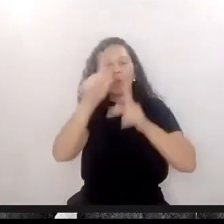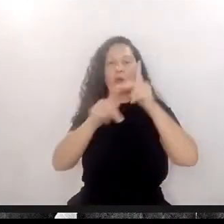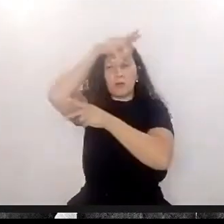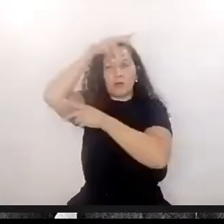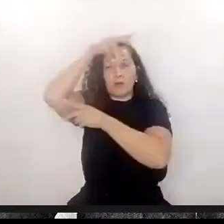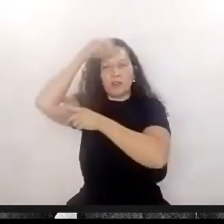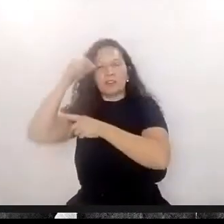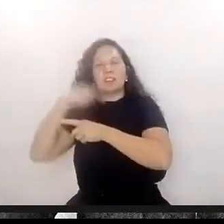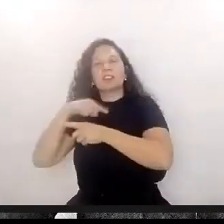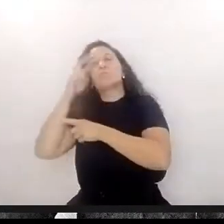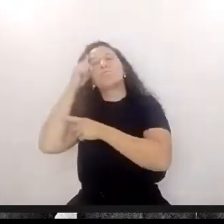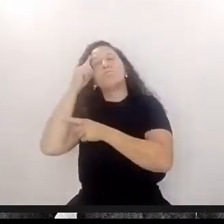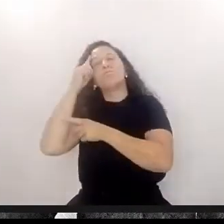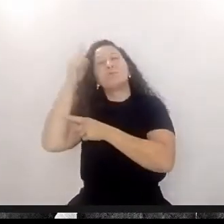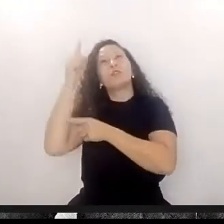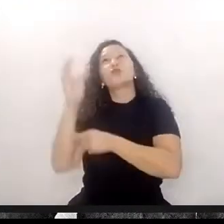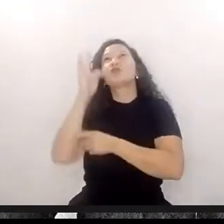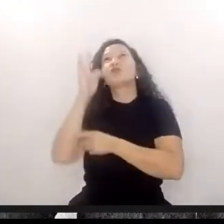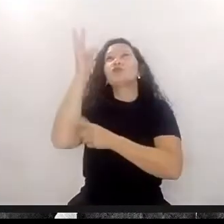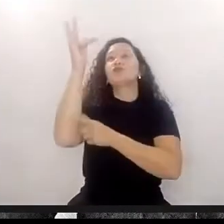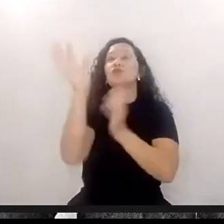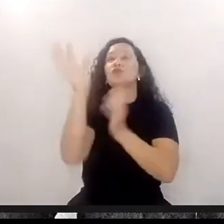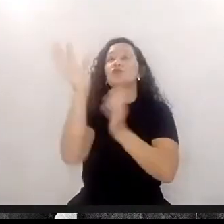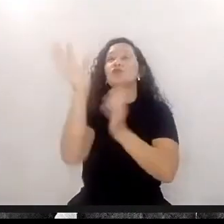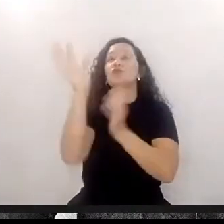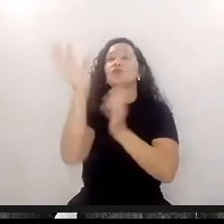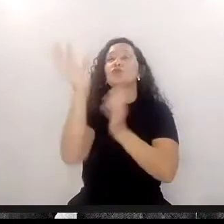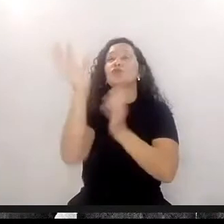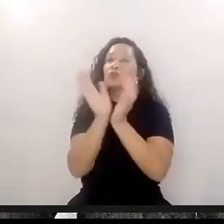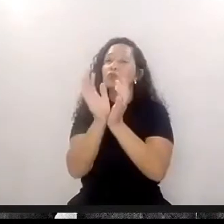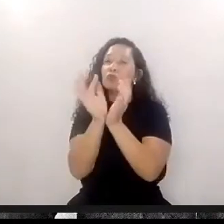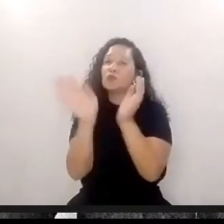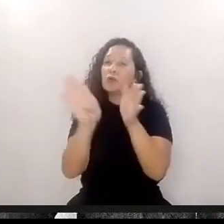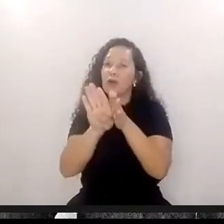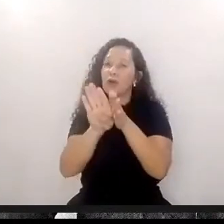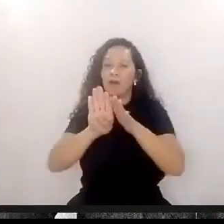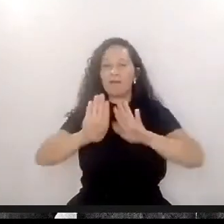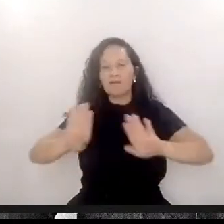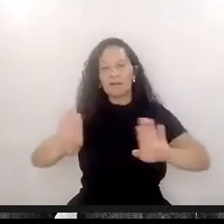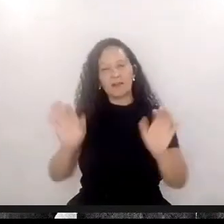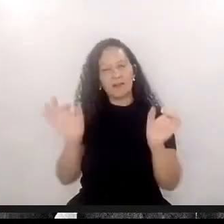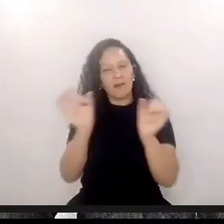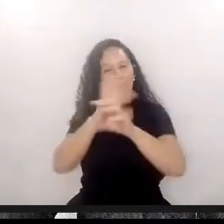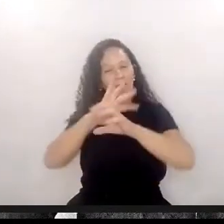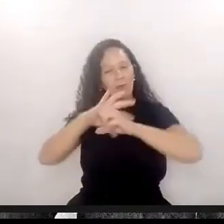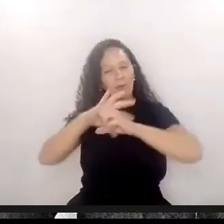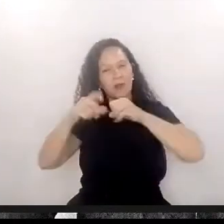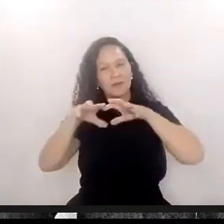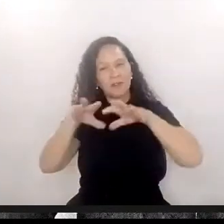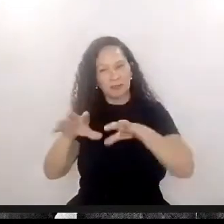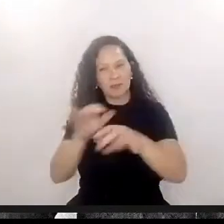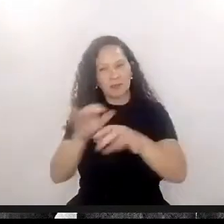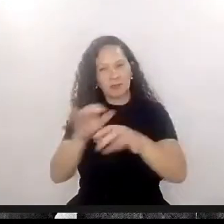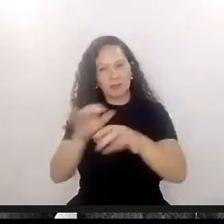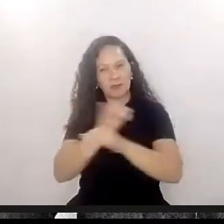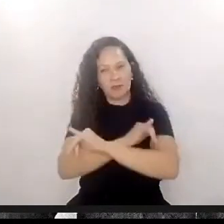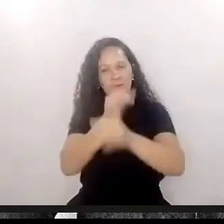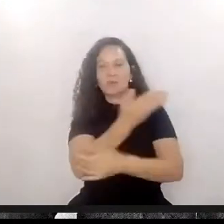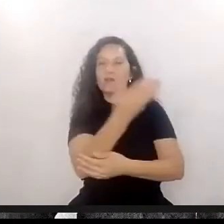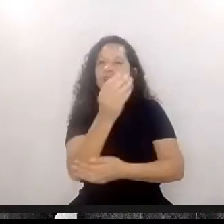coletivo pós-pandemia. Eu vou deixar no site o endereço